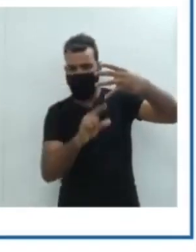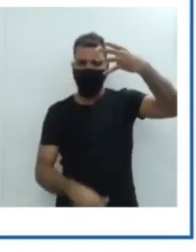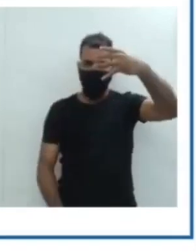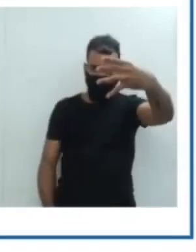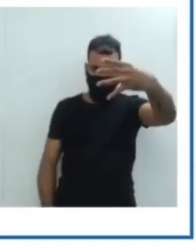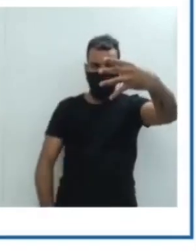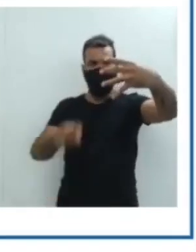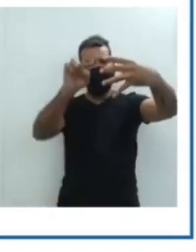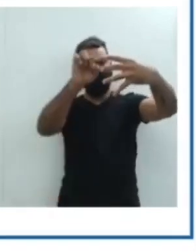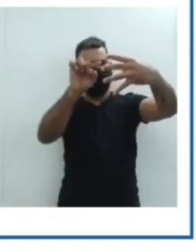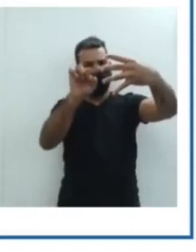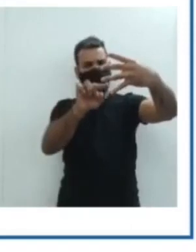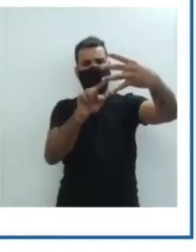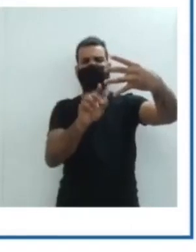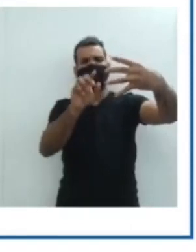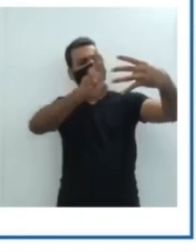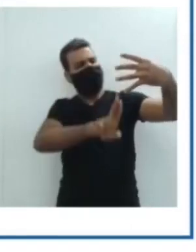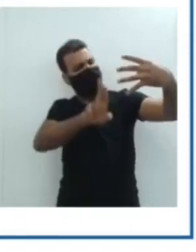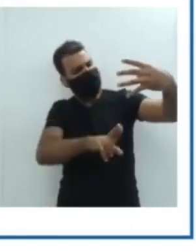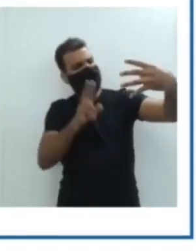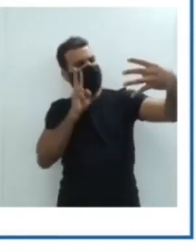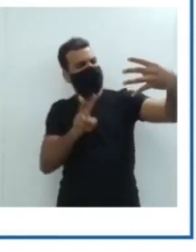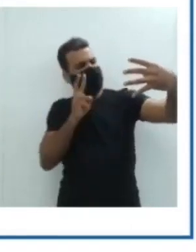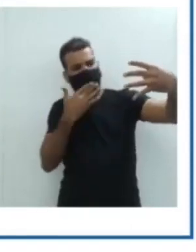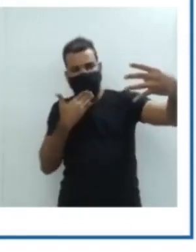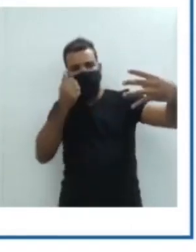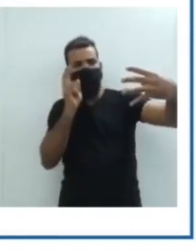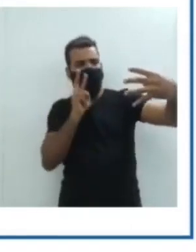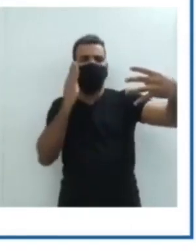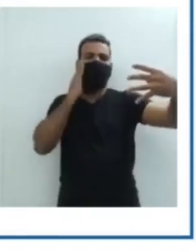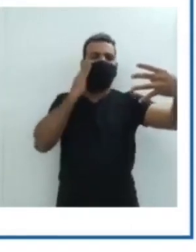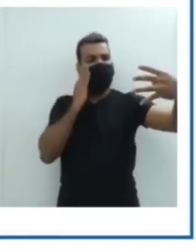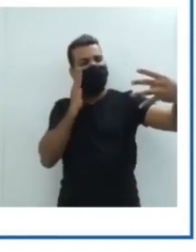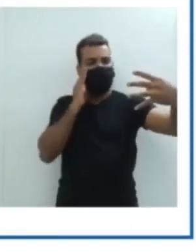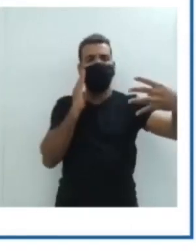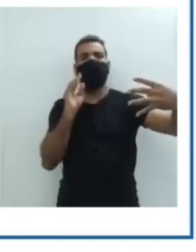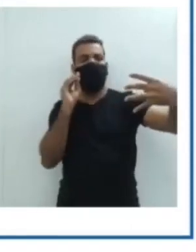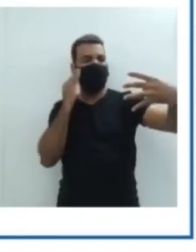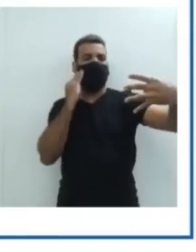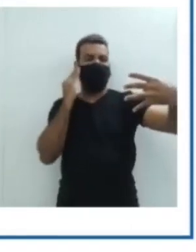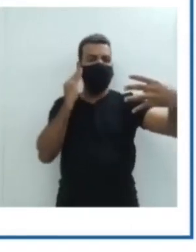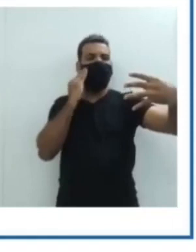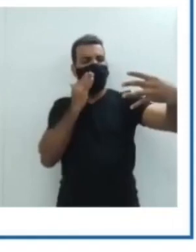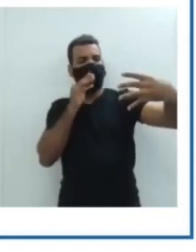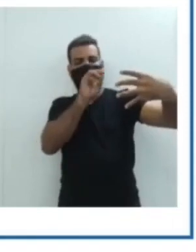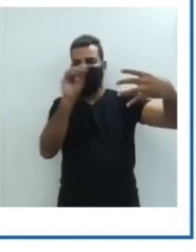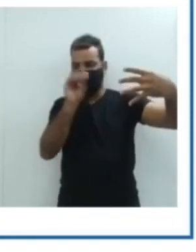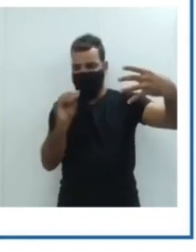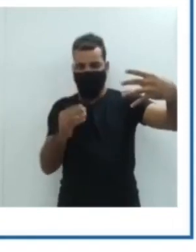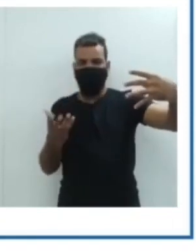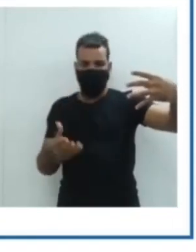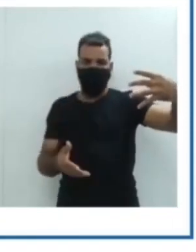aonde a gente vai poder manipular melhor e visualizar melhor a nossa ferramenta através de alguns poucos registros